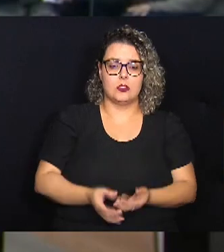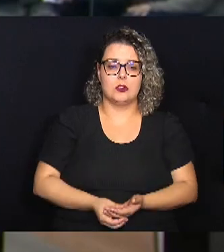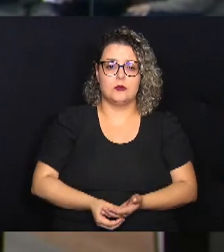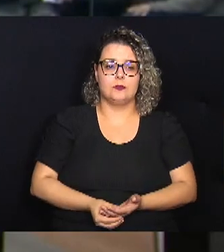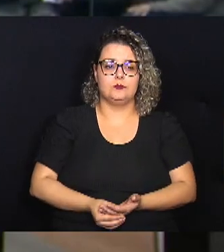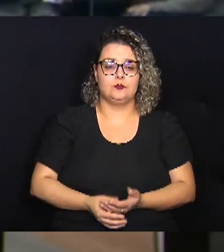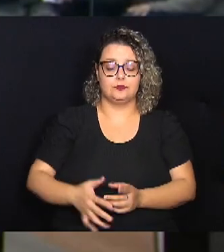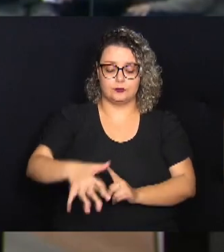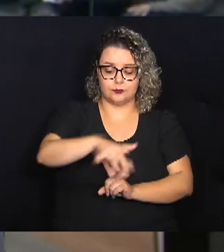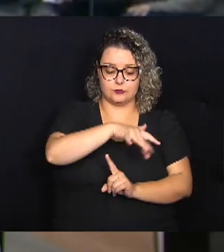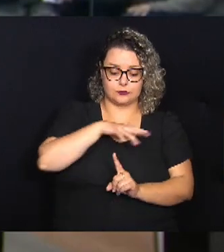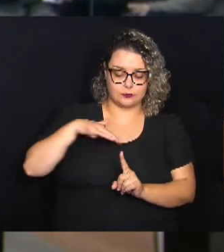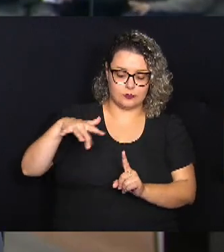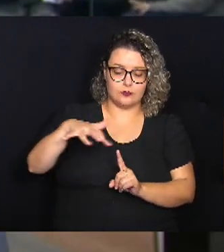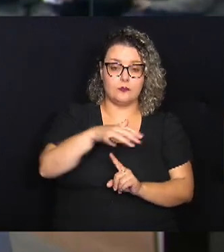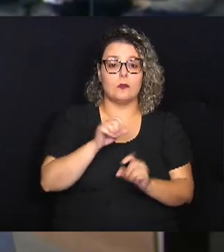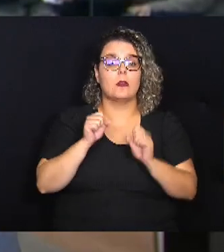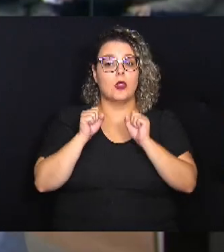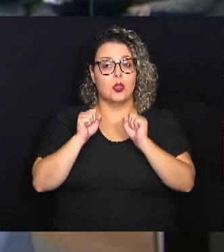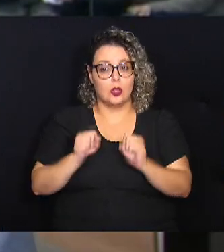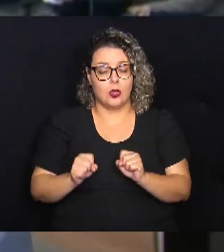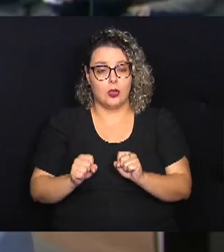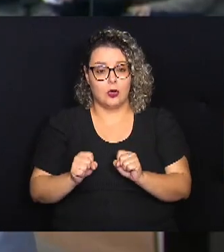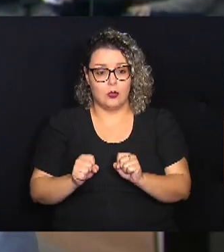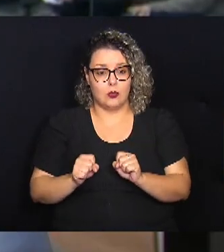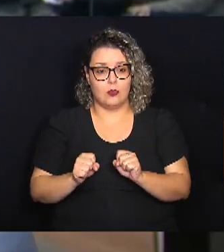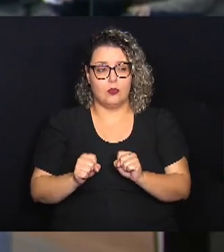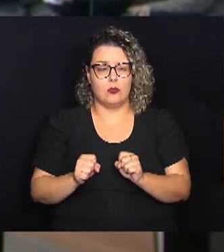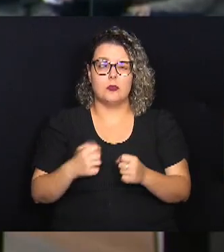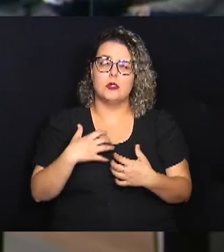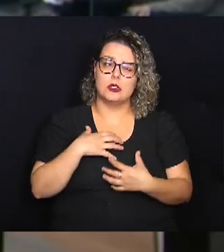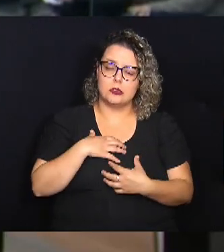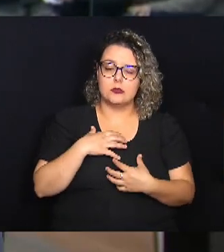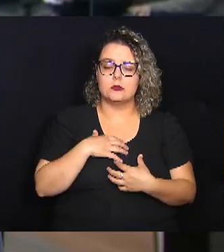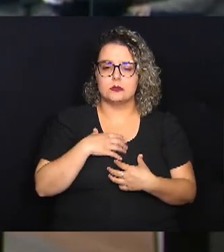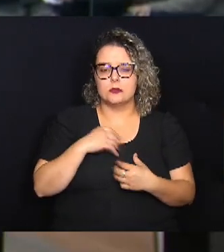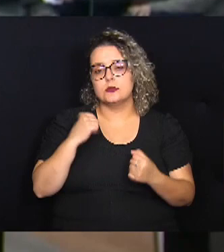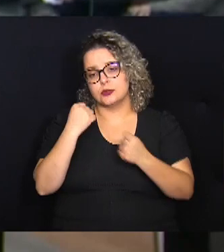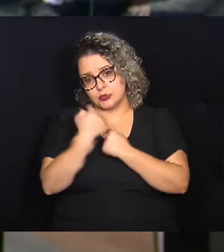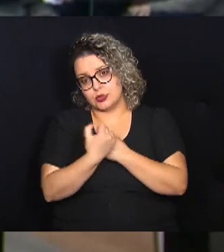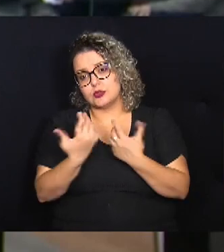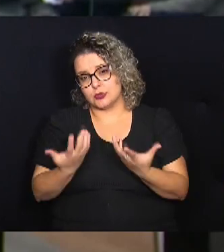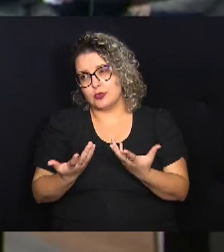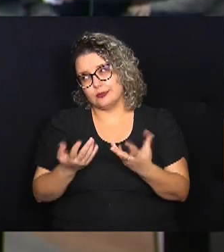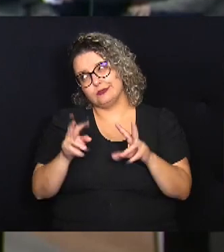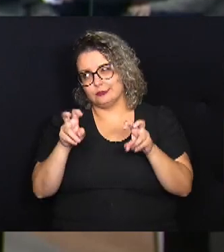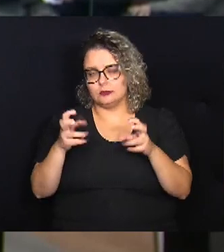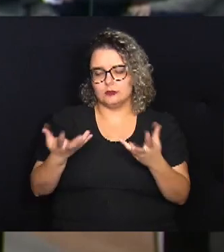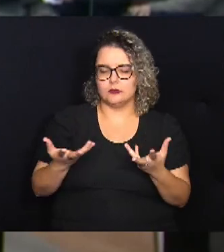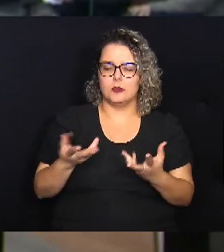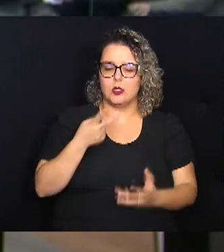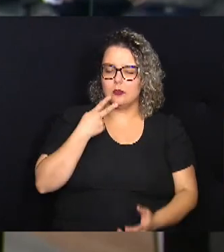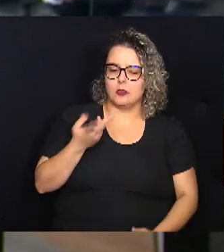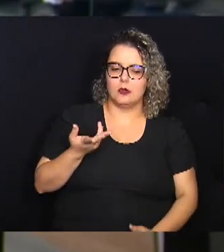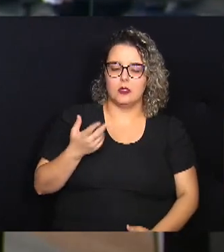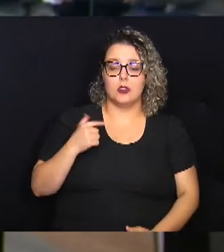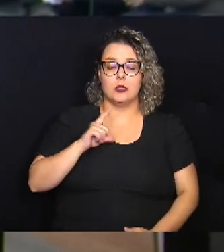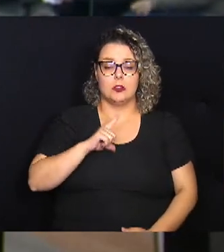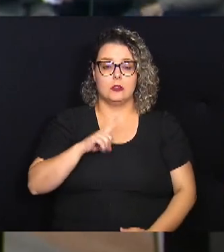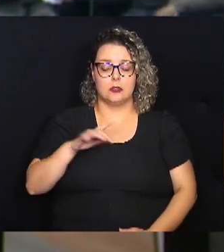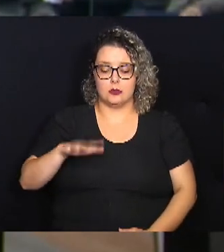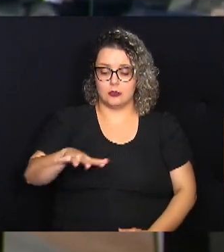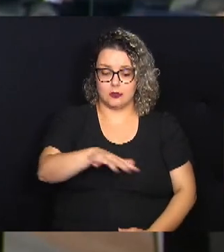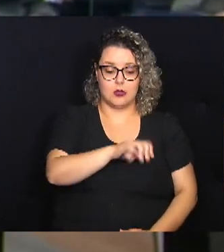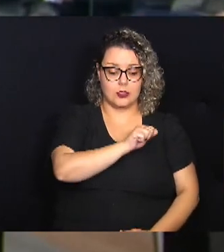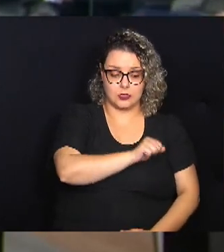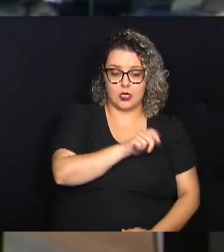meio ambiente possa estar de uma maneira protegida, né? Vamos dizer assim. Então a gente tem as nossas áreas de APP, então